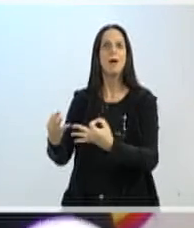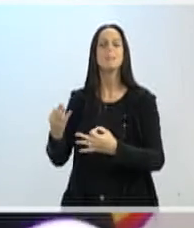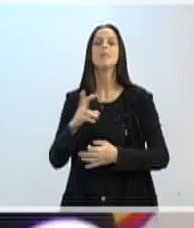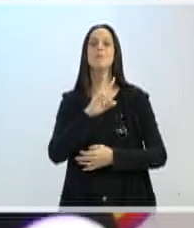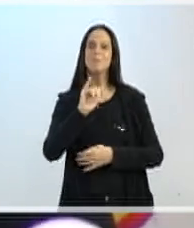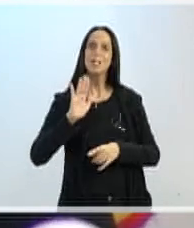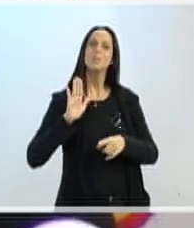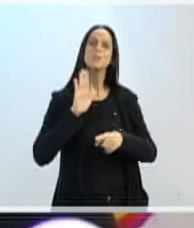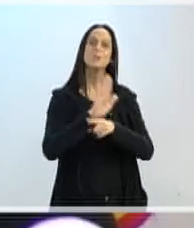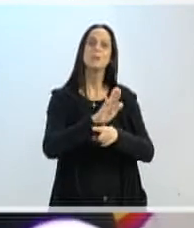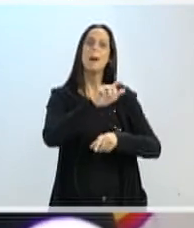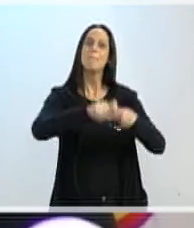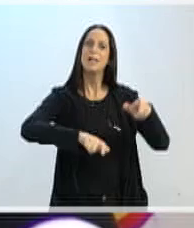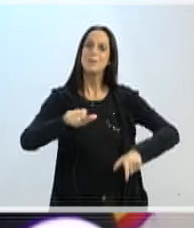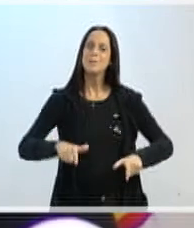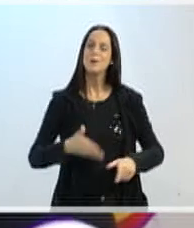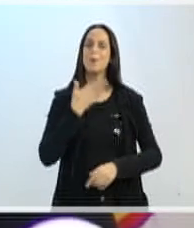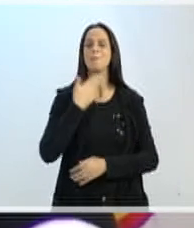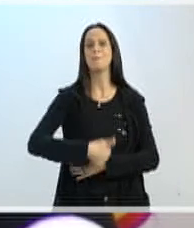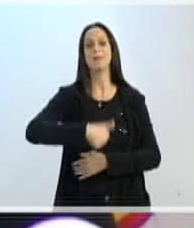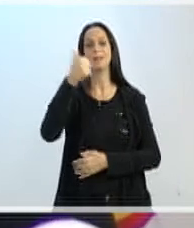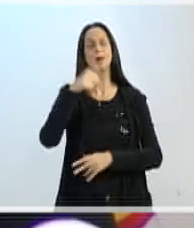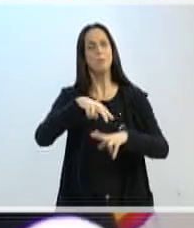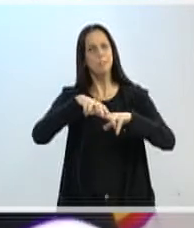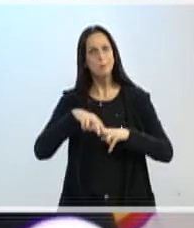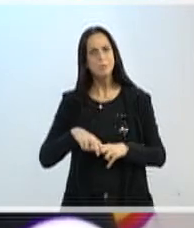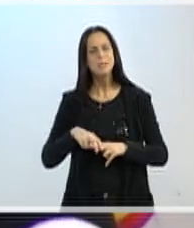pessoas. Fazer diferente é possível sim,